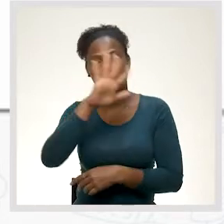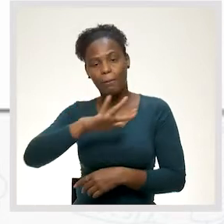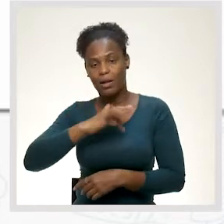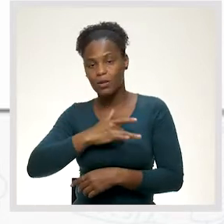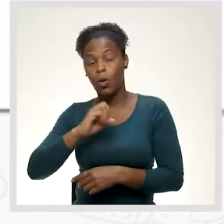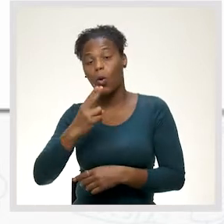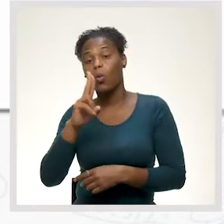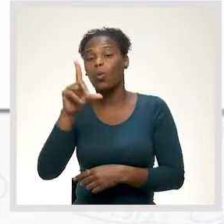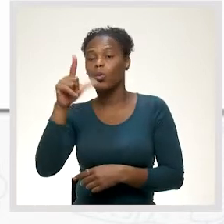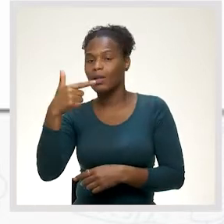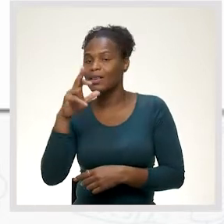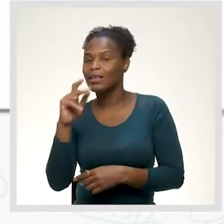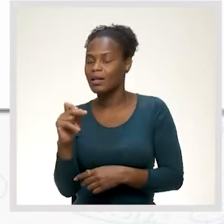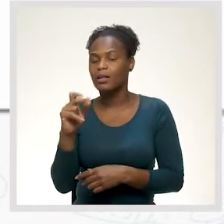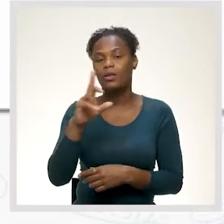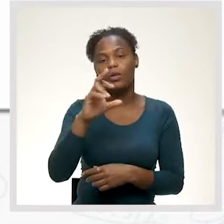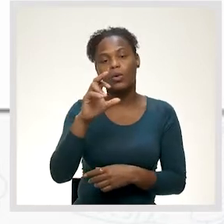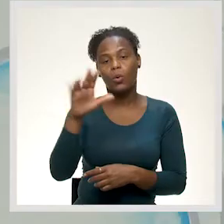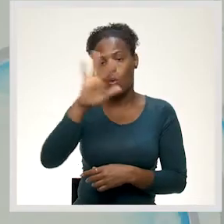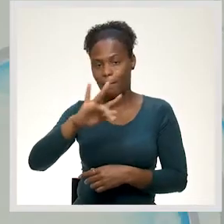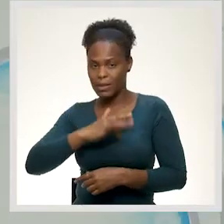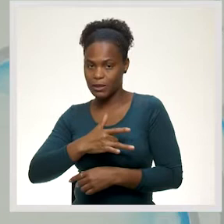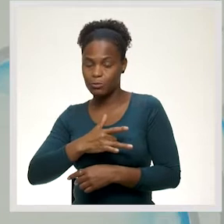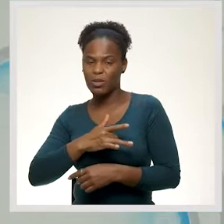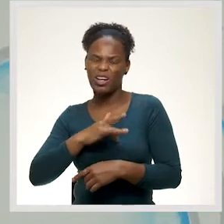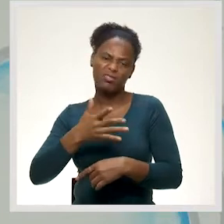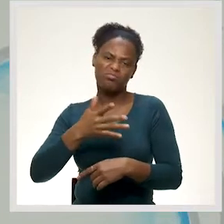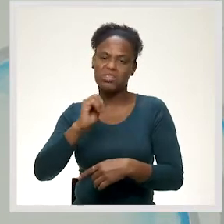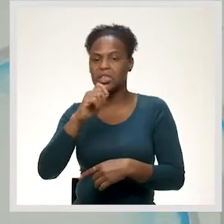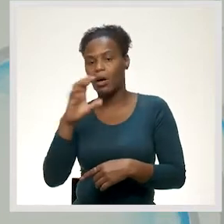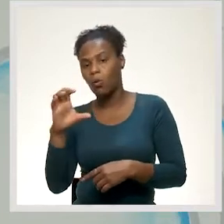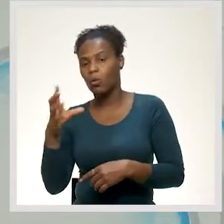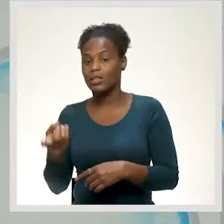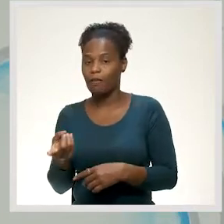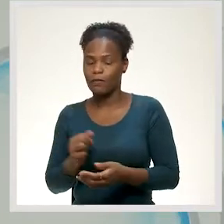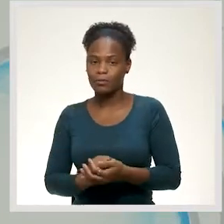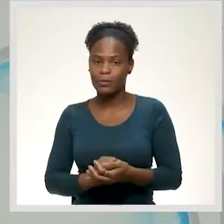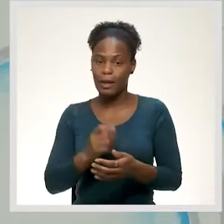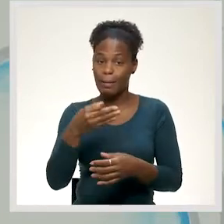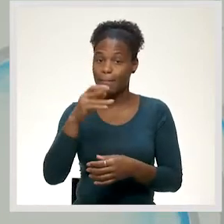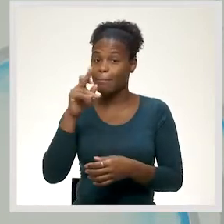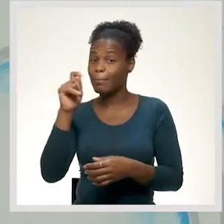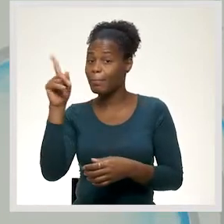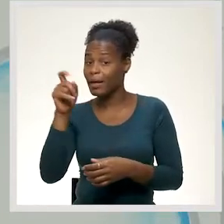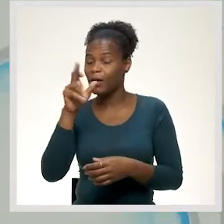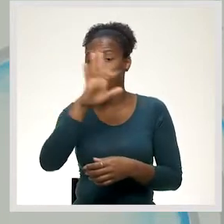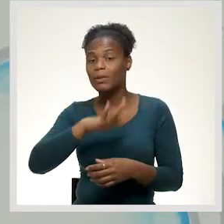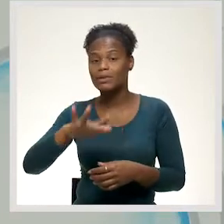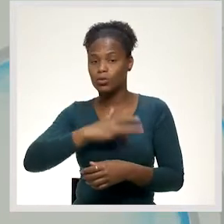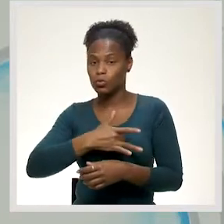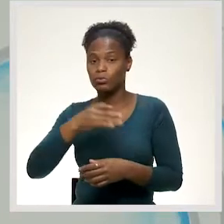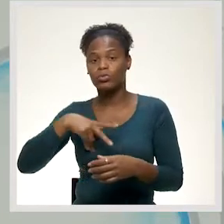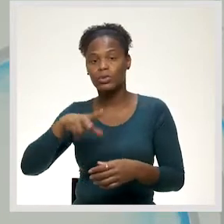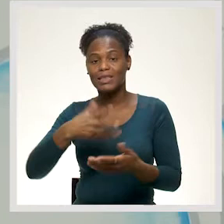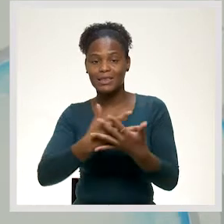ultrarromantismo, meados do século XIX. No pré-romantismo português destacam-se 3 escritores. São